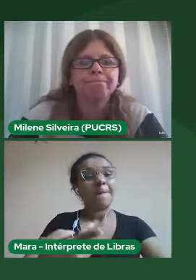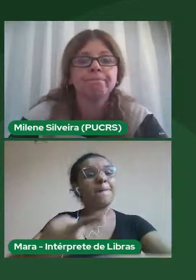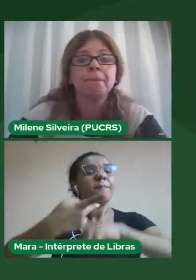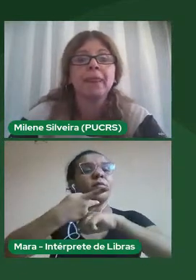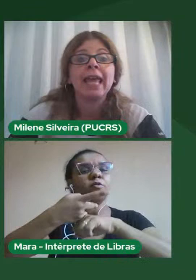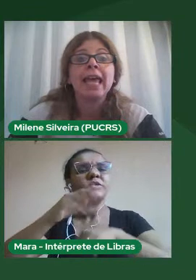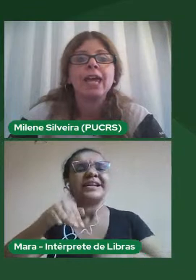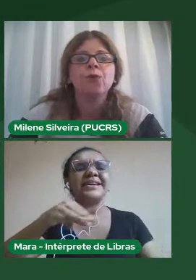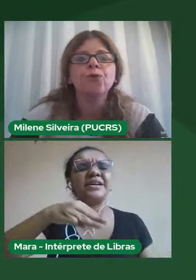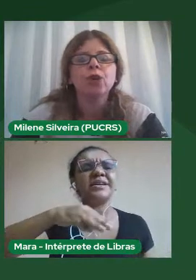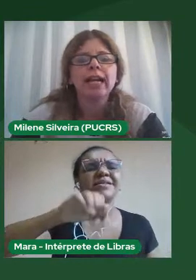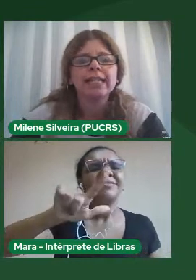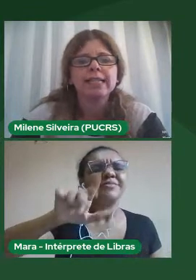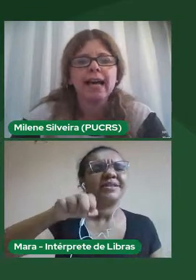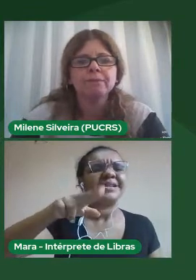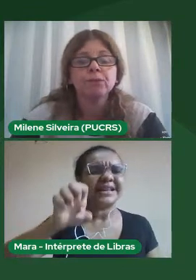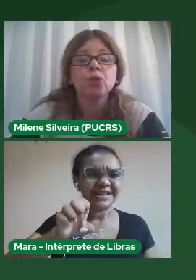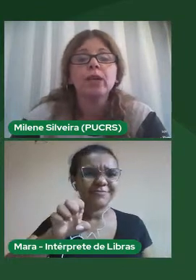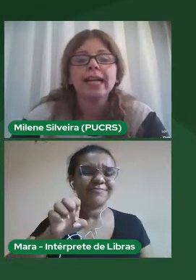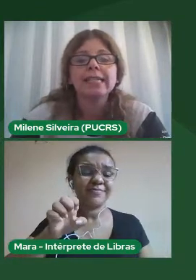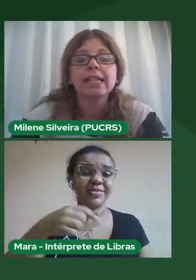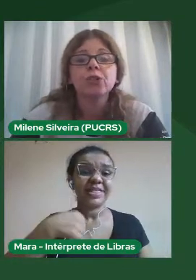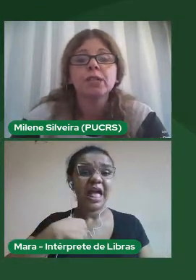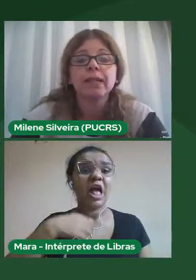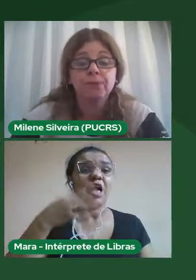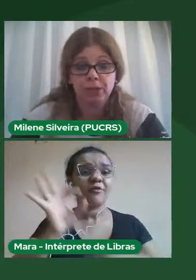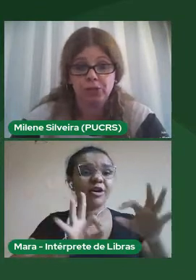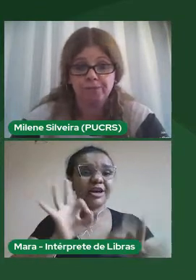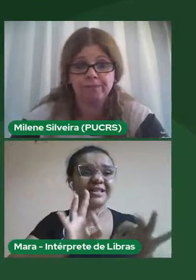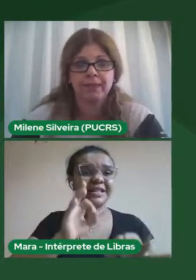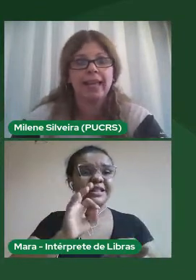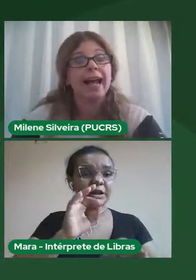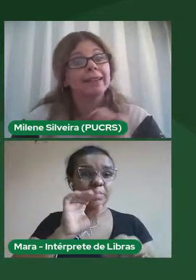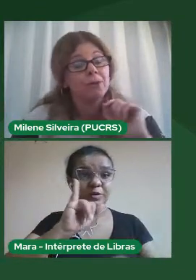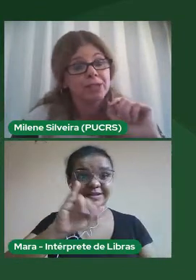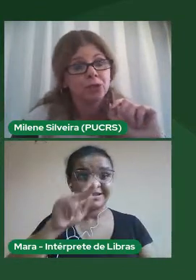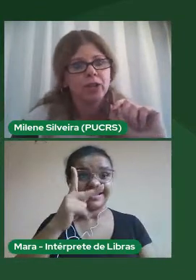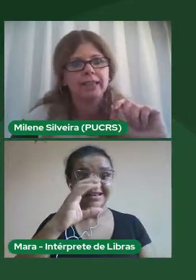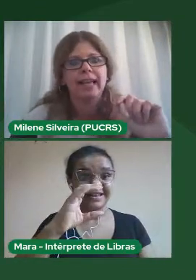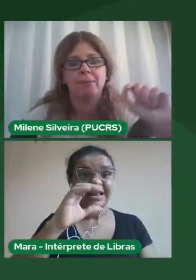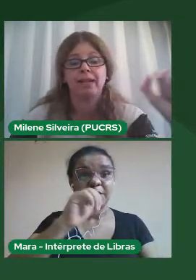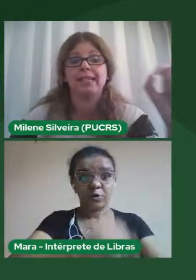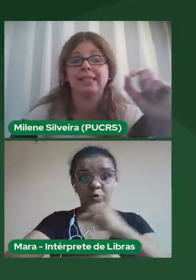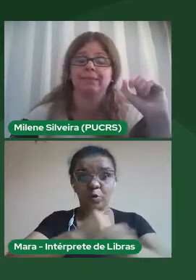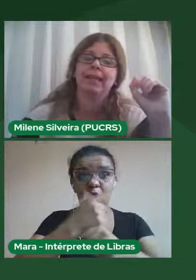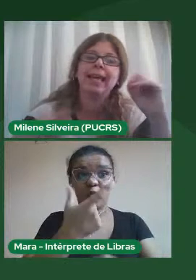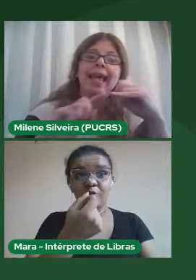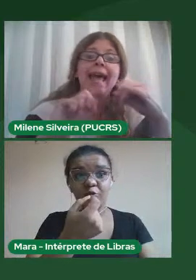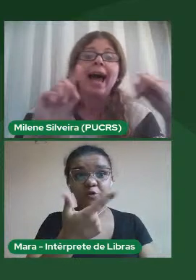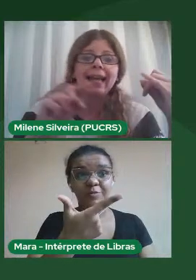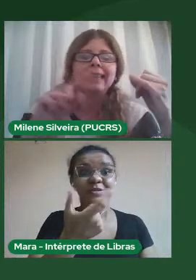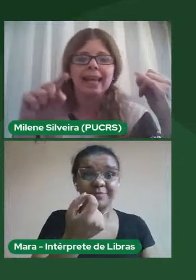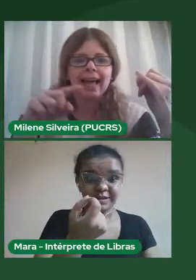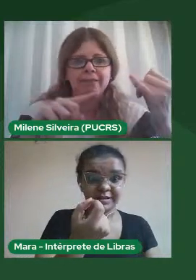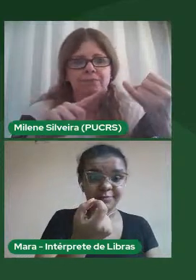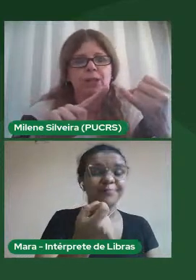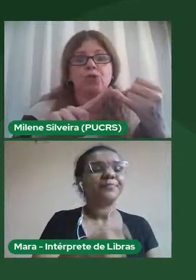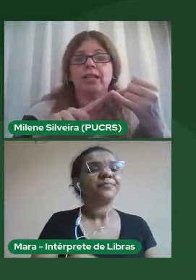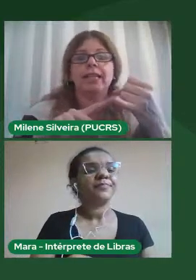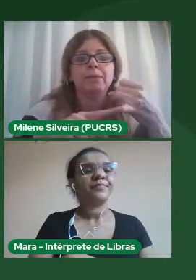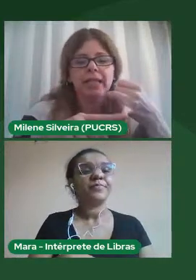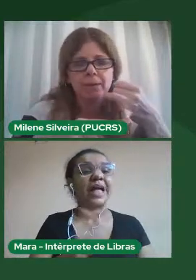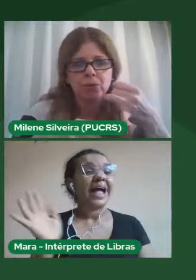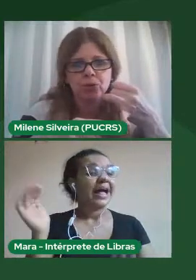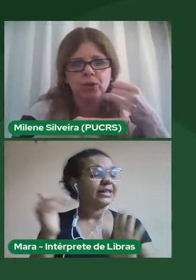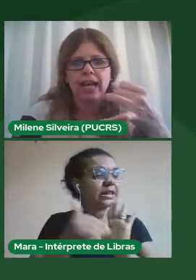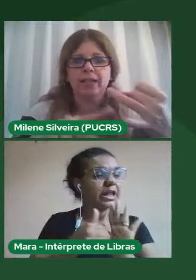Milene, eu vou organizar o IHC de 2020. Ela estava fazendo doutorado na época, ela disse assim: até lá, eu